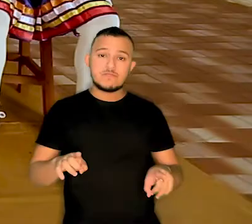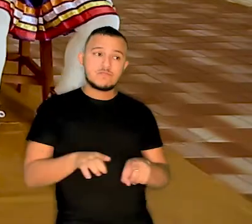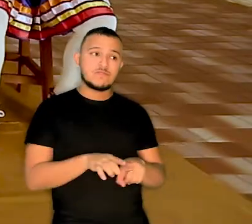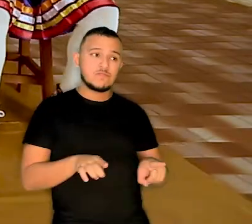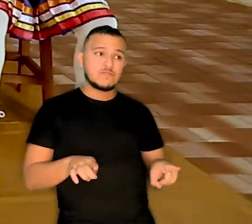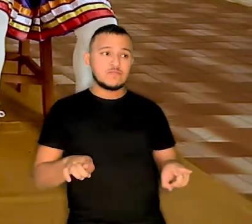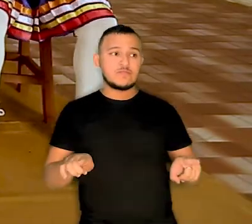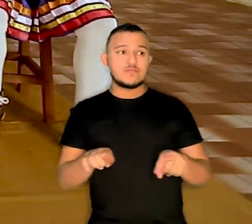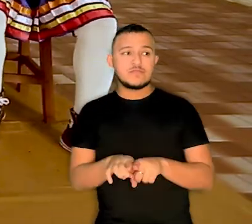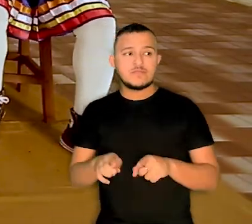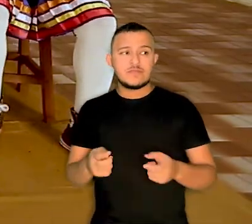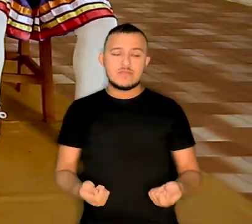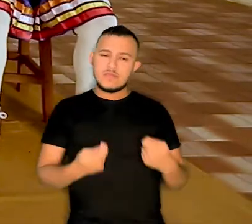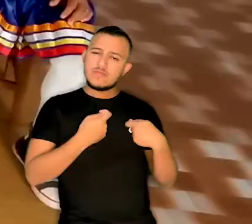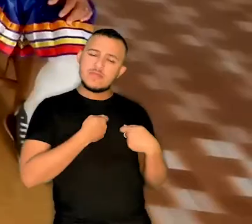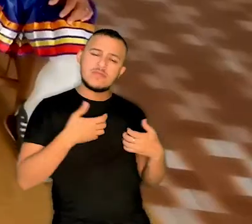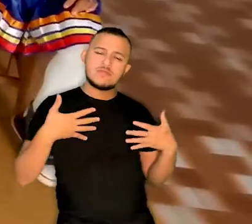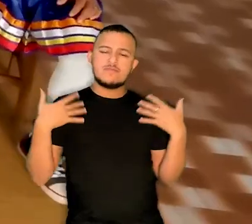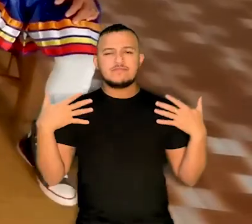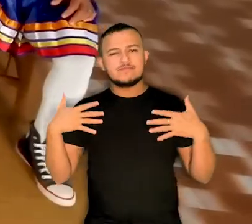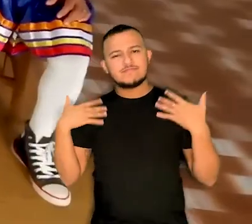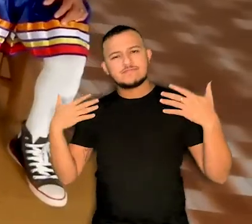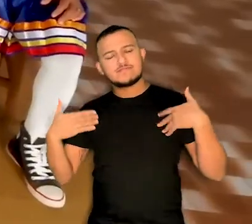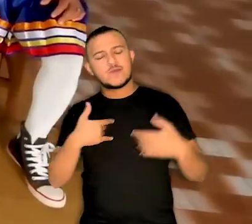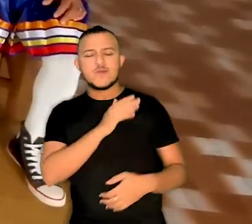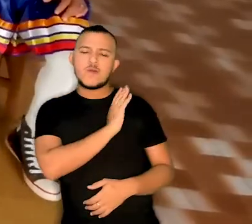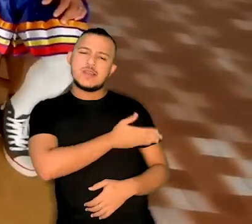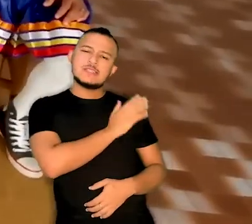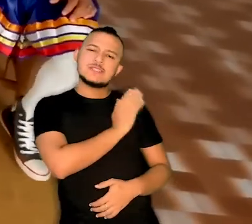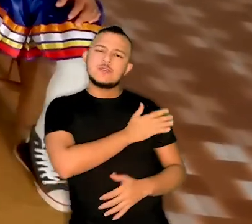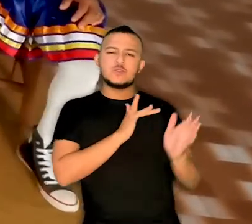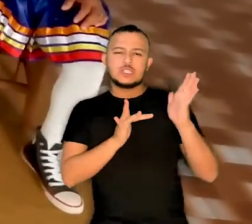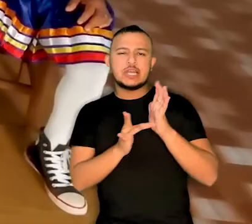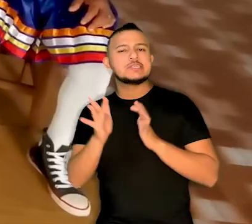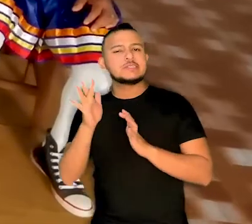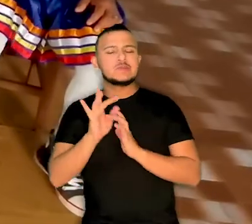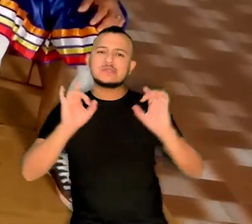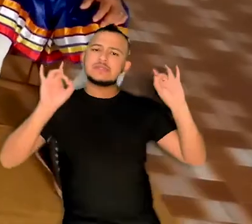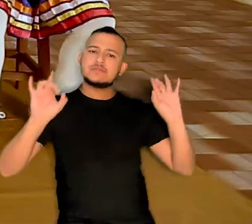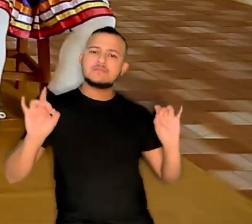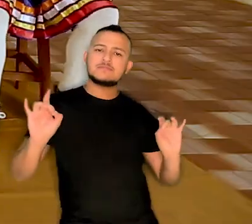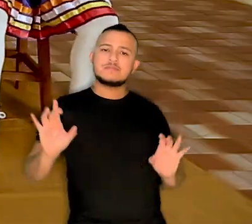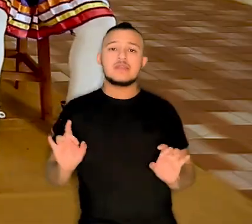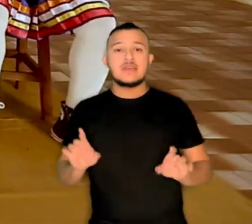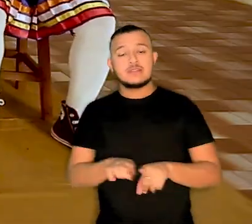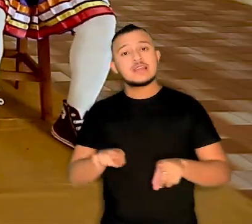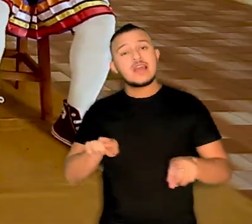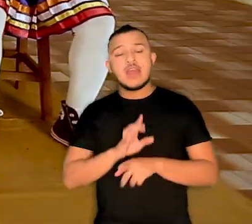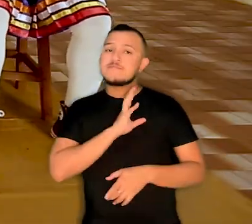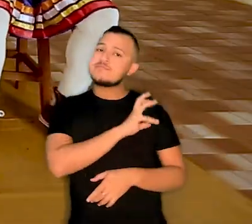amado e nos dá muita alegria. O coração de Jesus, ele é sagrado. E